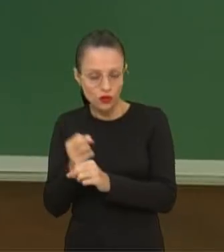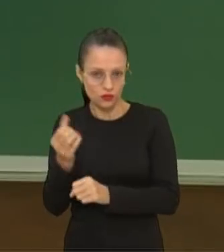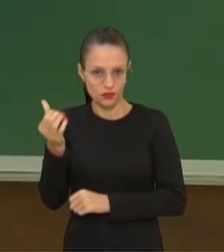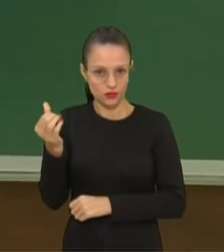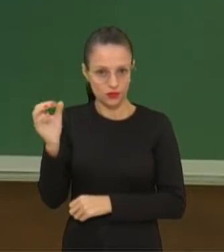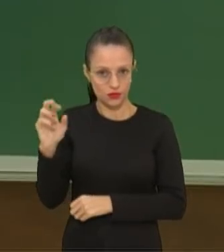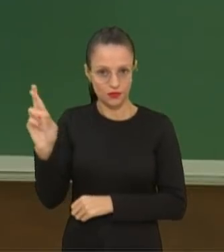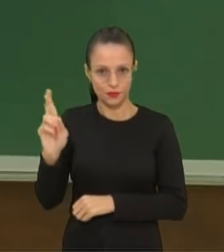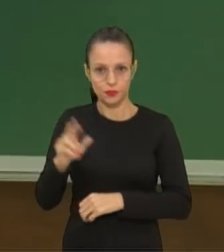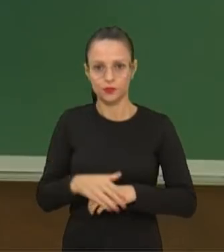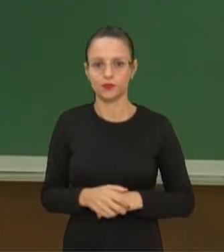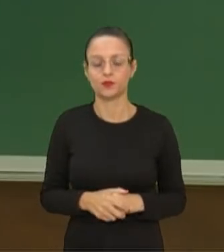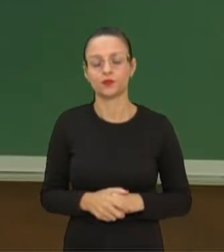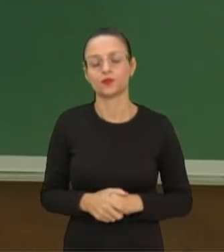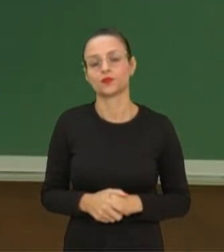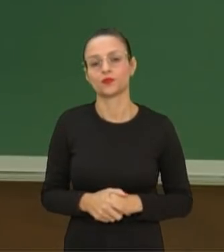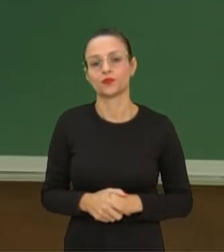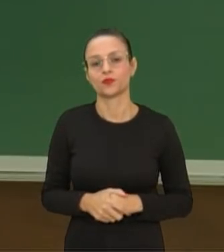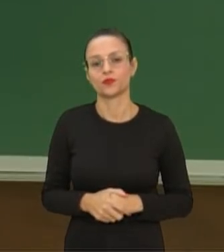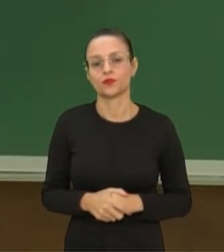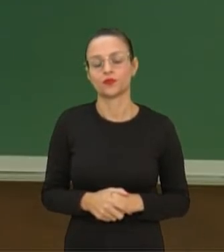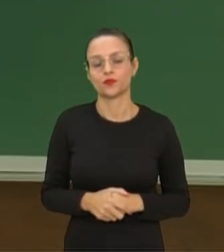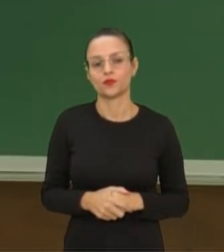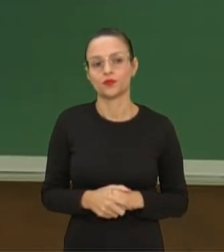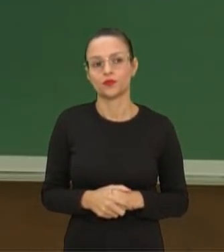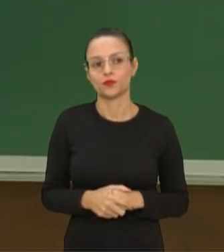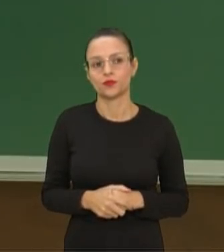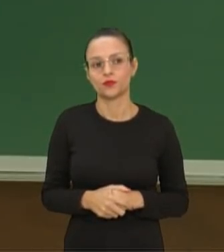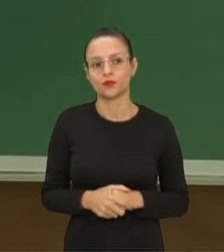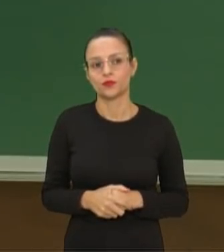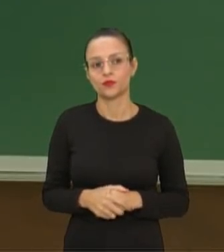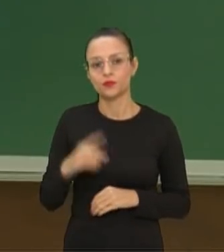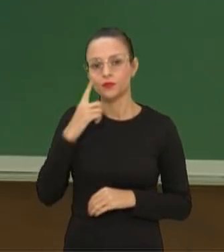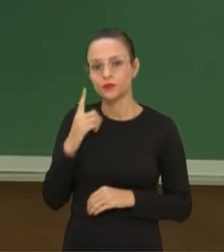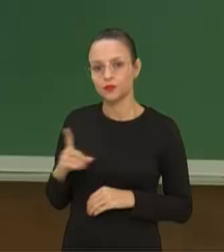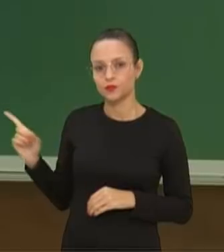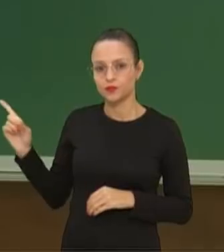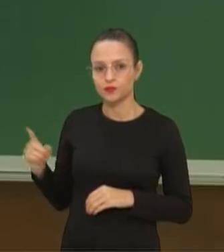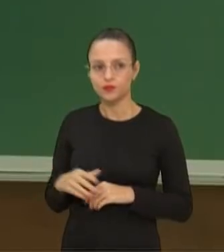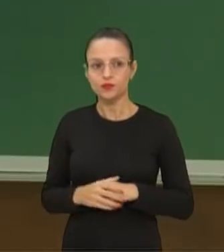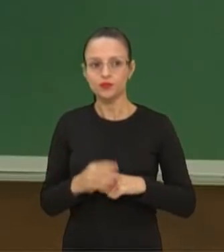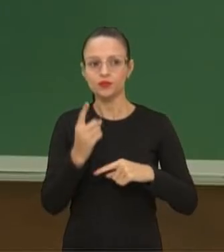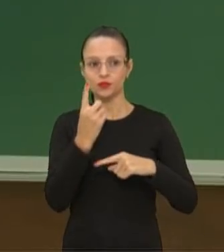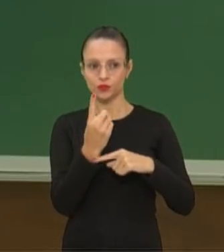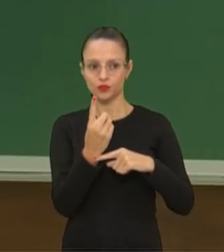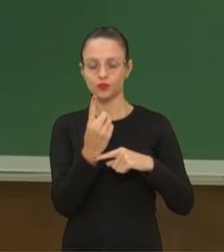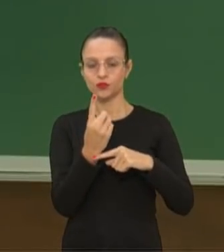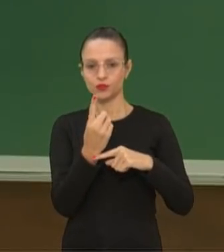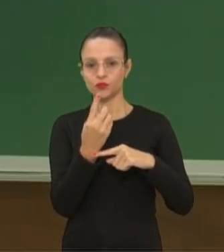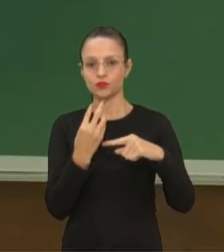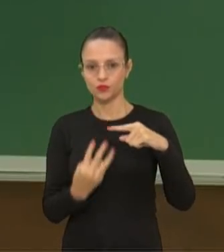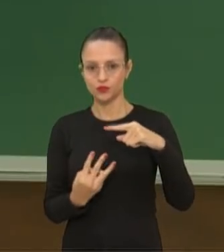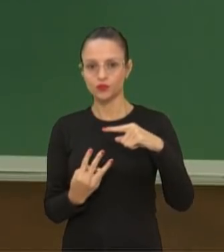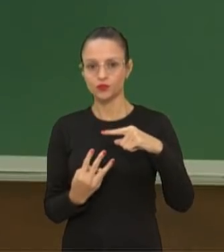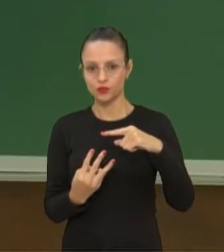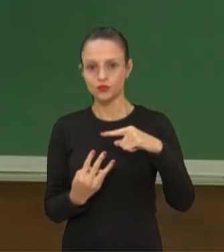minha resposta. Certo? Então a quantia é R$60. 1/3, 60 por 3 é